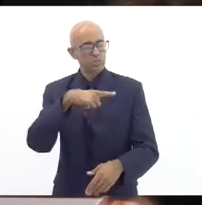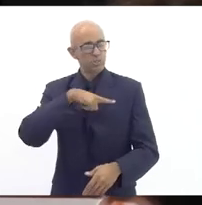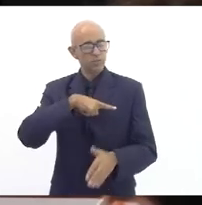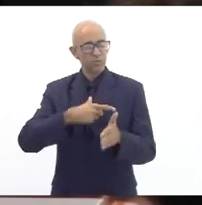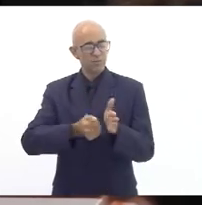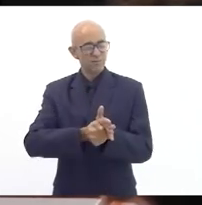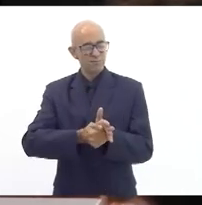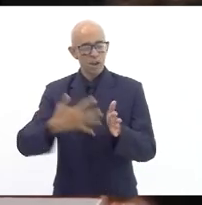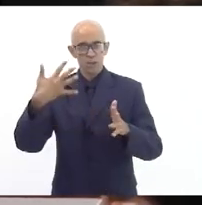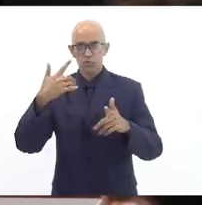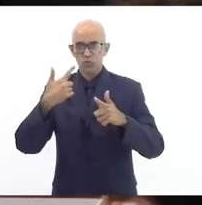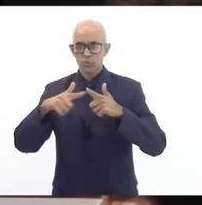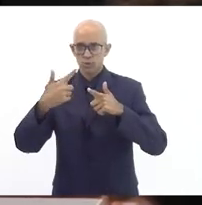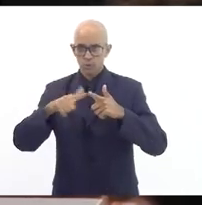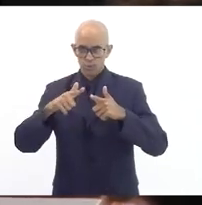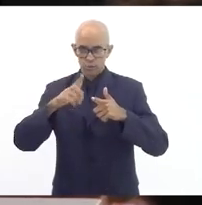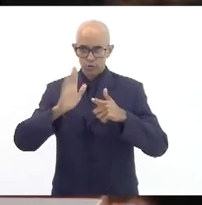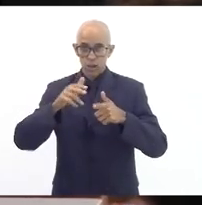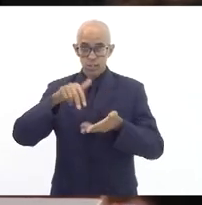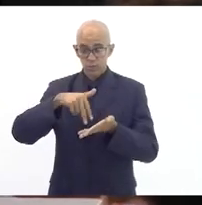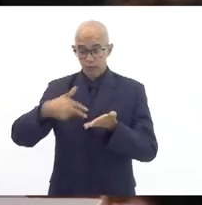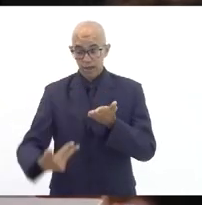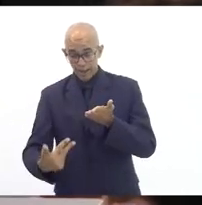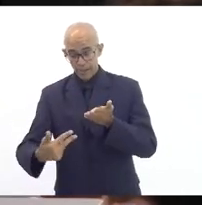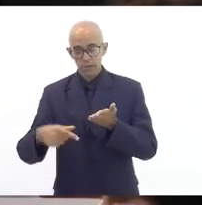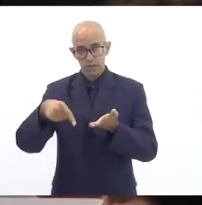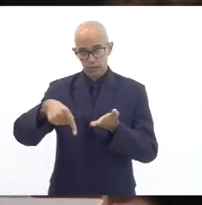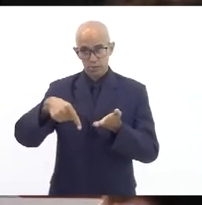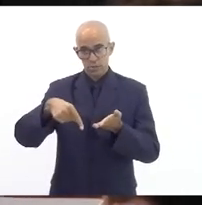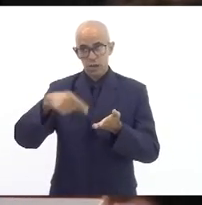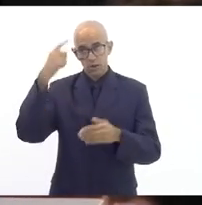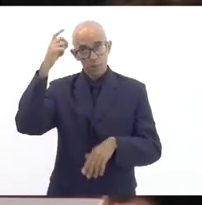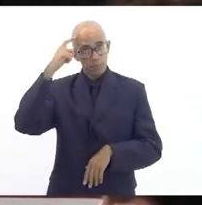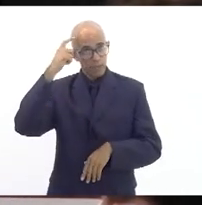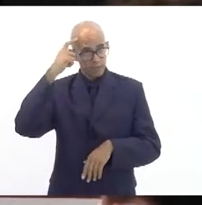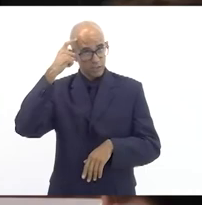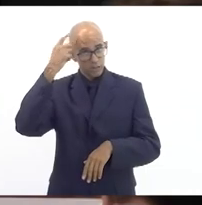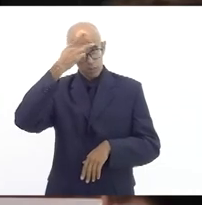até cair. Agora imagine uma pessoa cega.